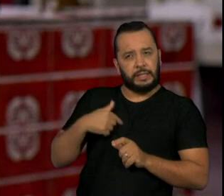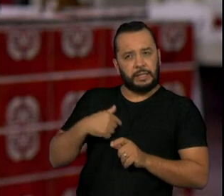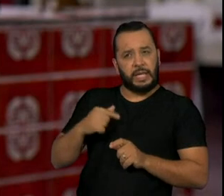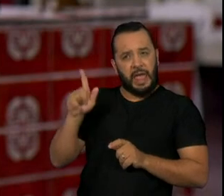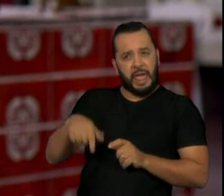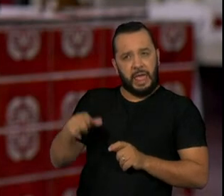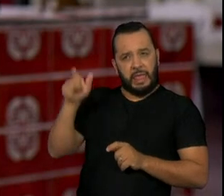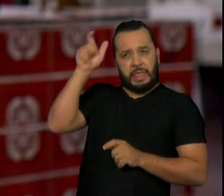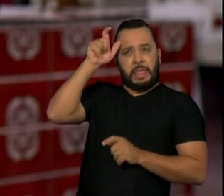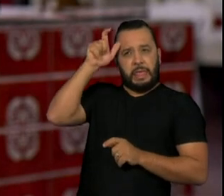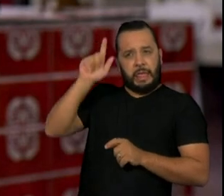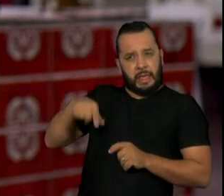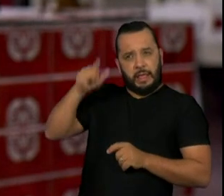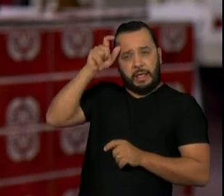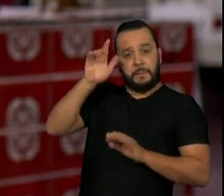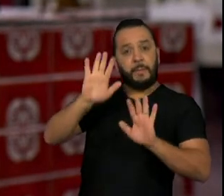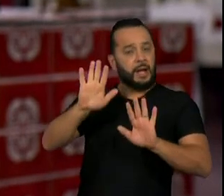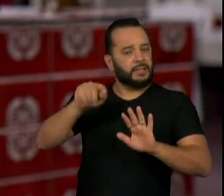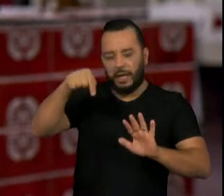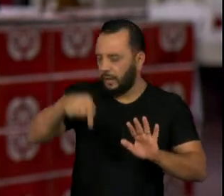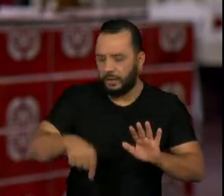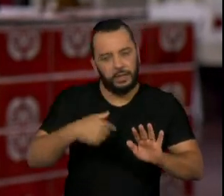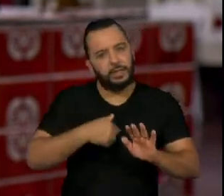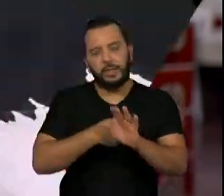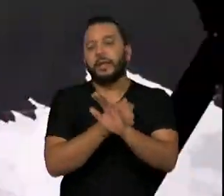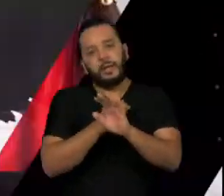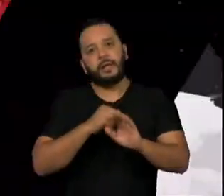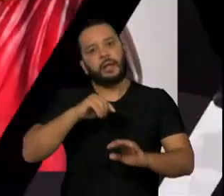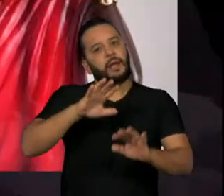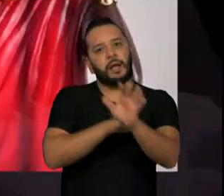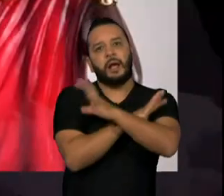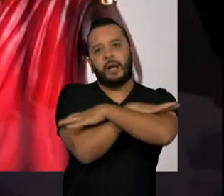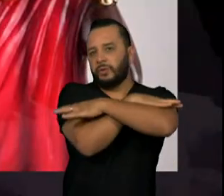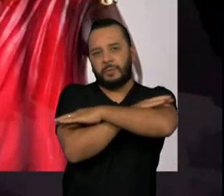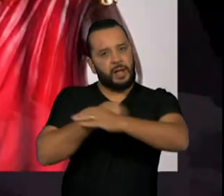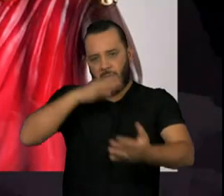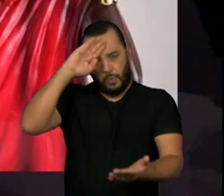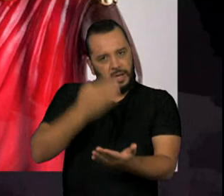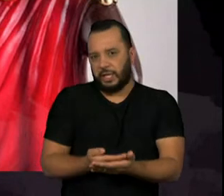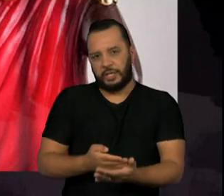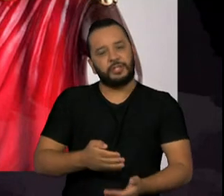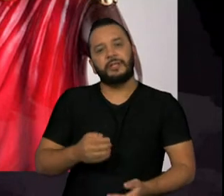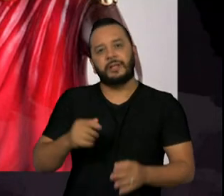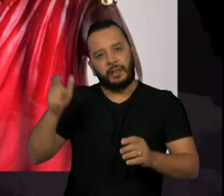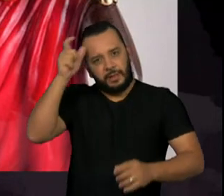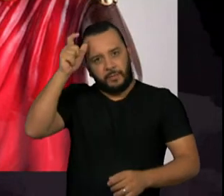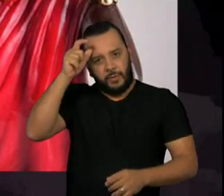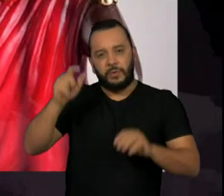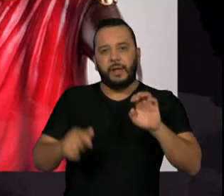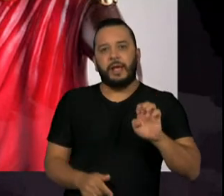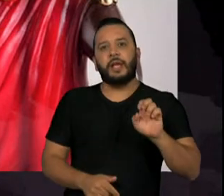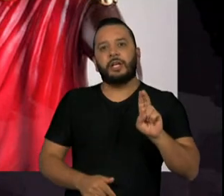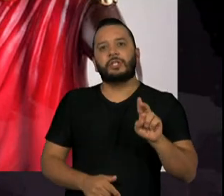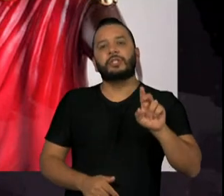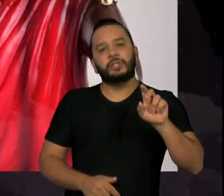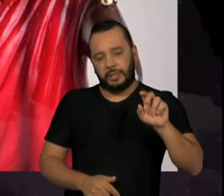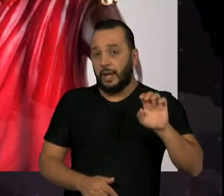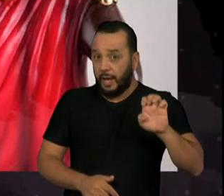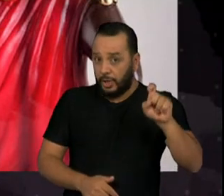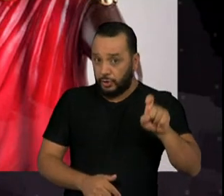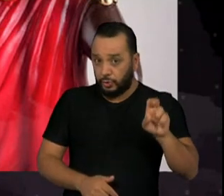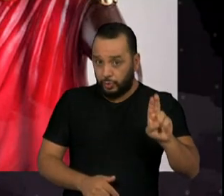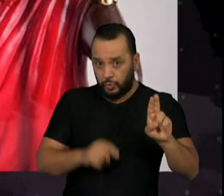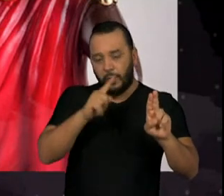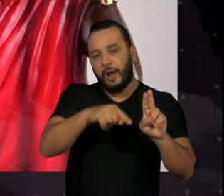Porém, na nossa religião, candomblé não acredita em demônio. O Exu, ele é quem controla o eixo do mundo, é